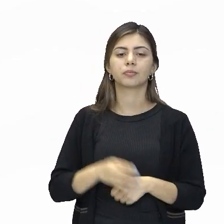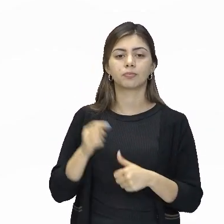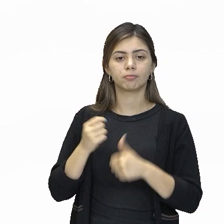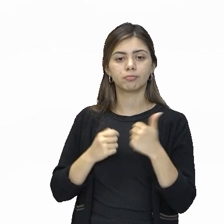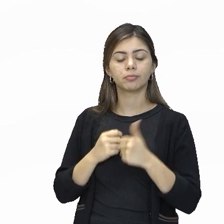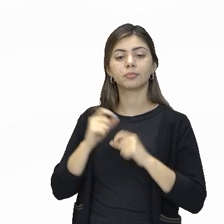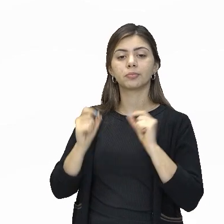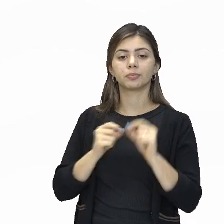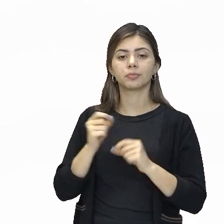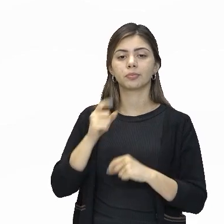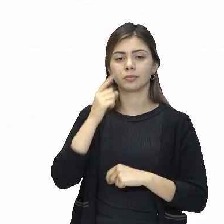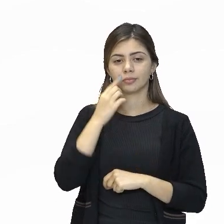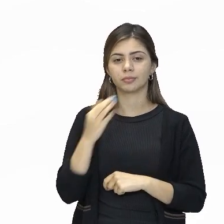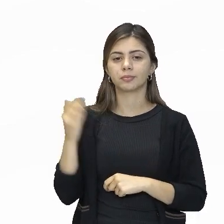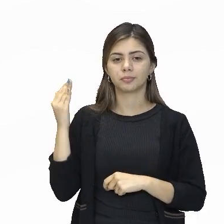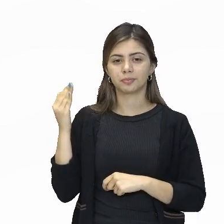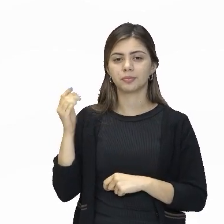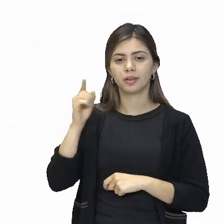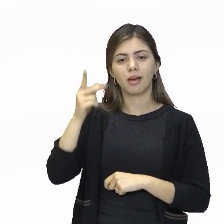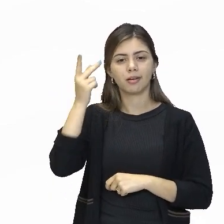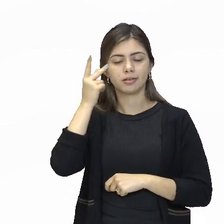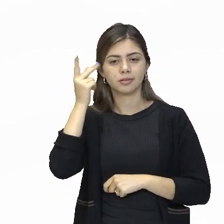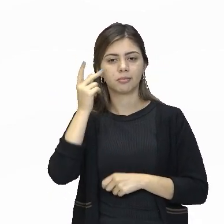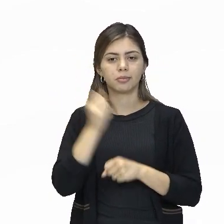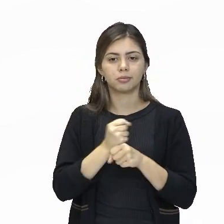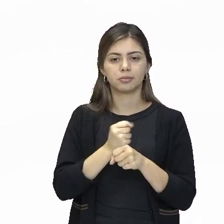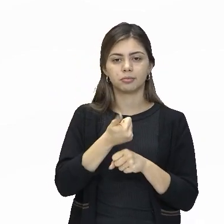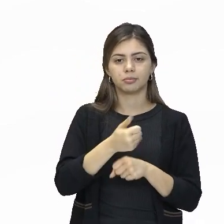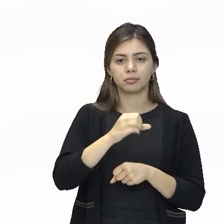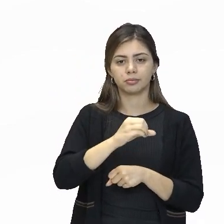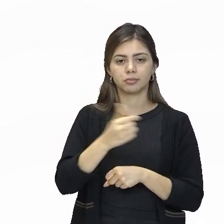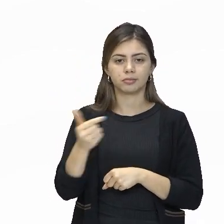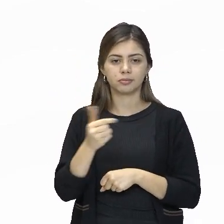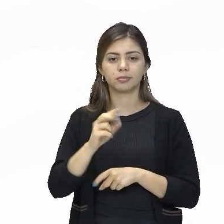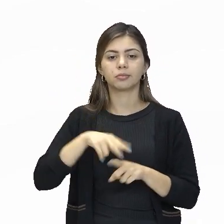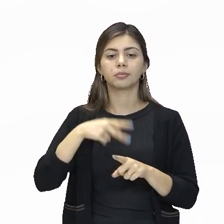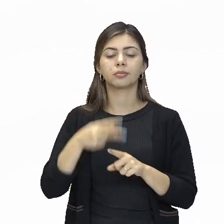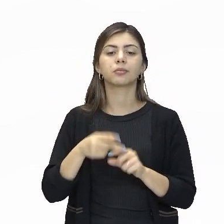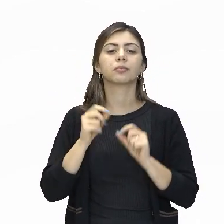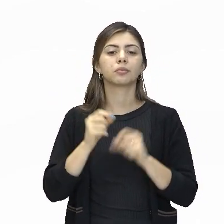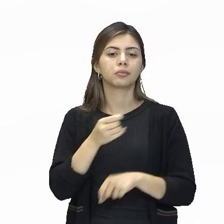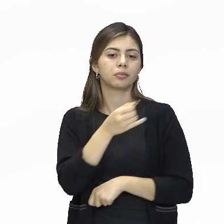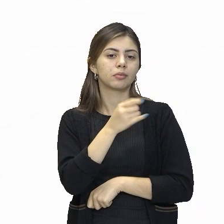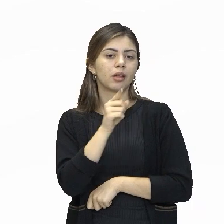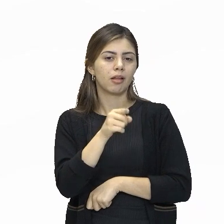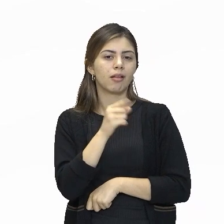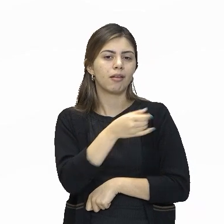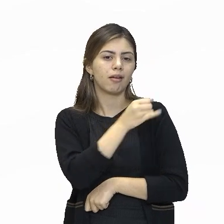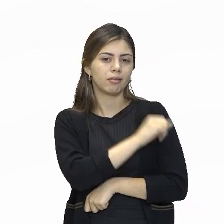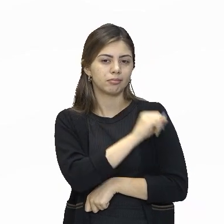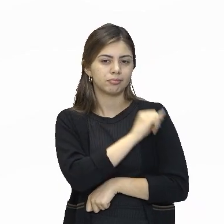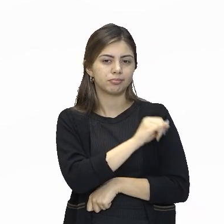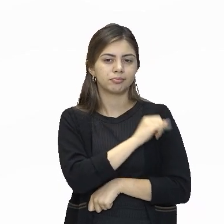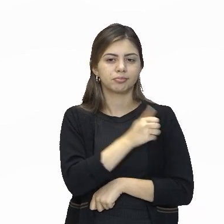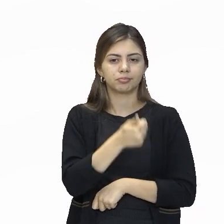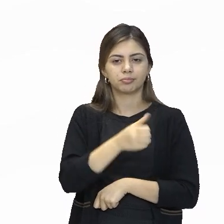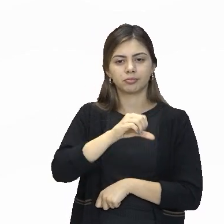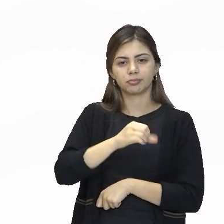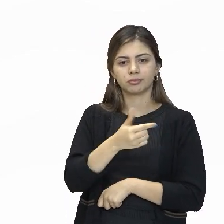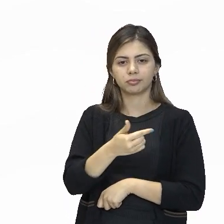foi o quê? Claxton, São Paulo, de 1922. Depois vem quem? Estética, Rio de